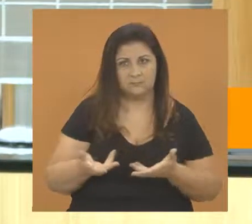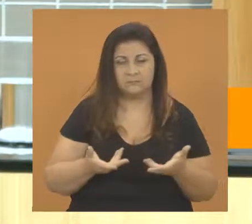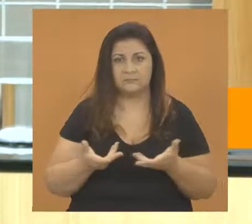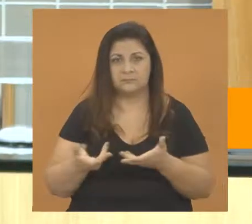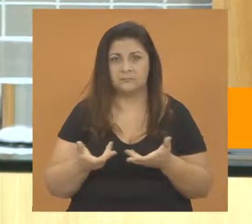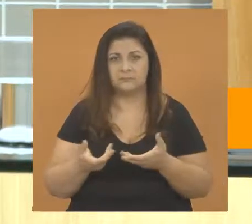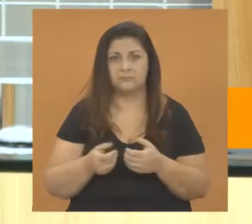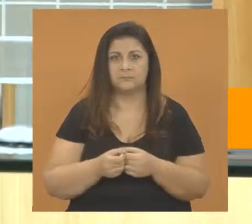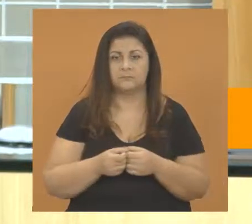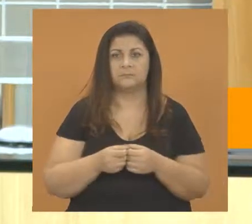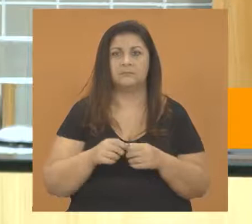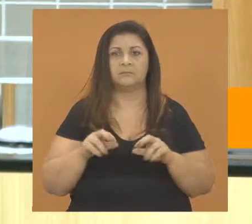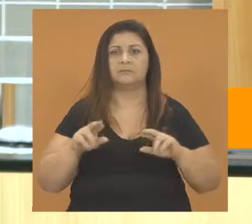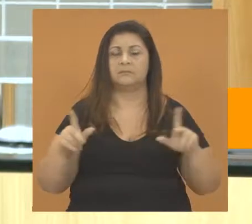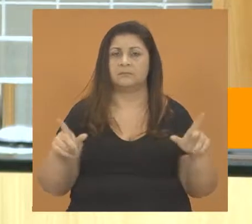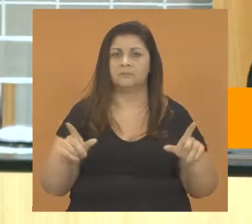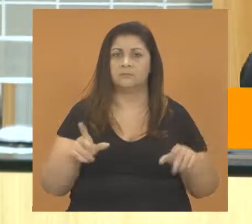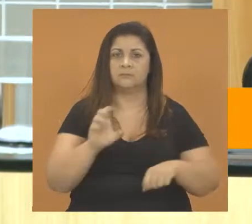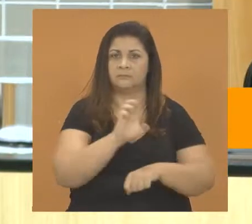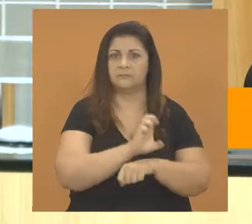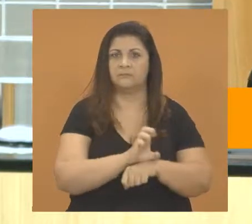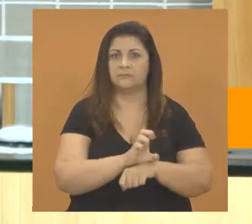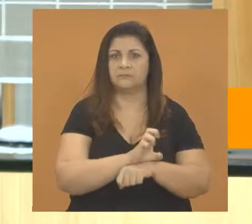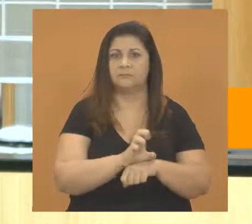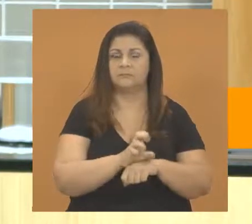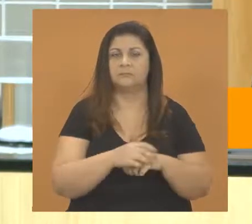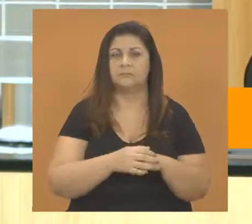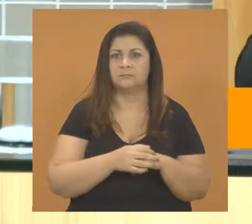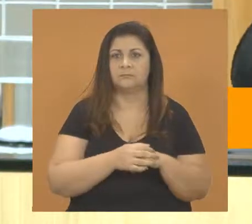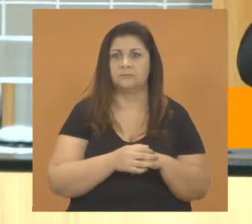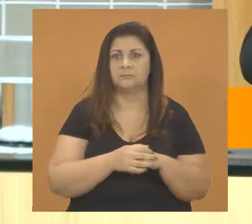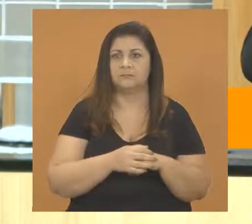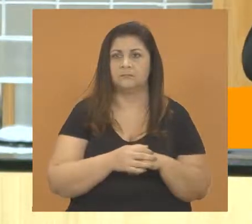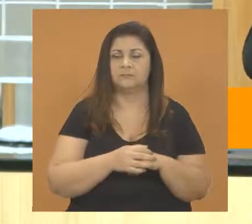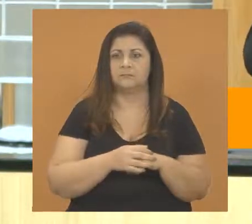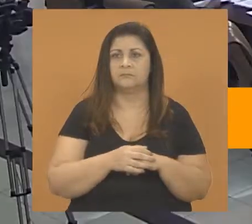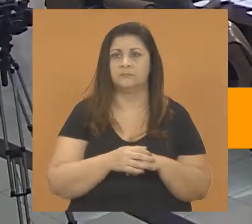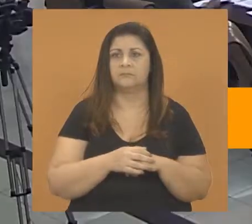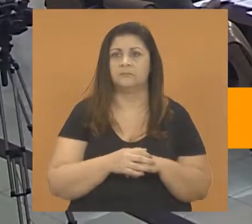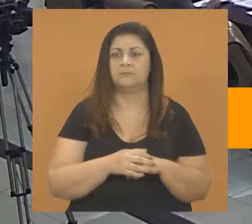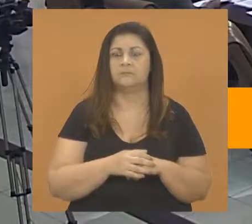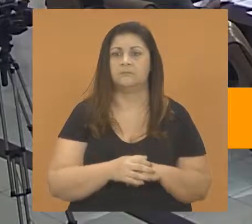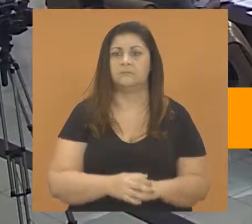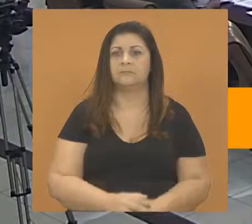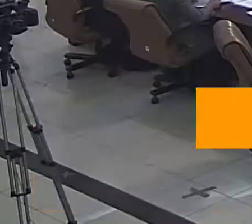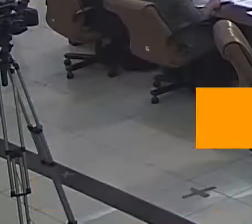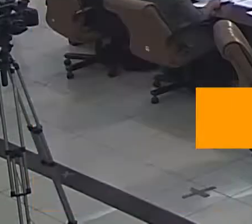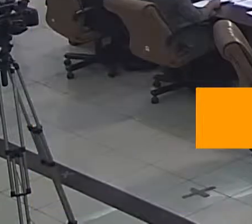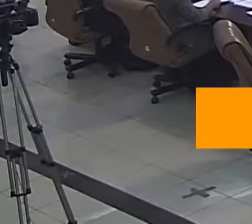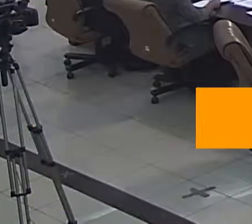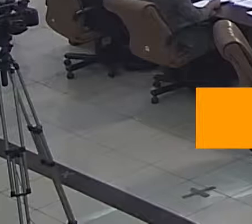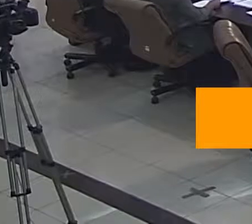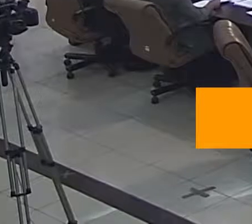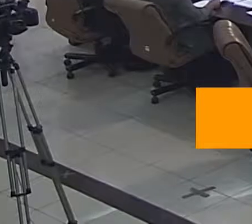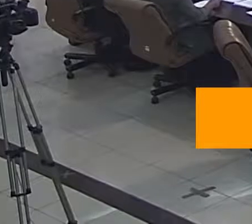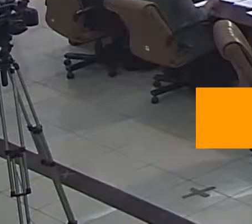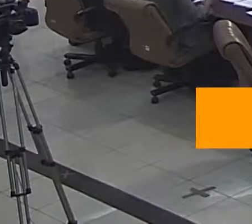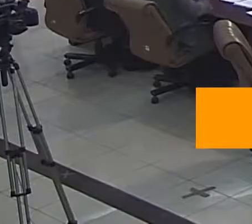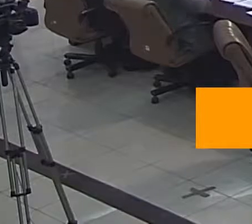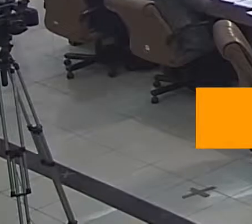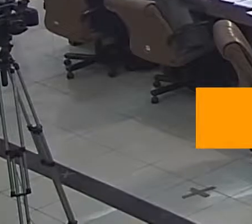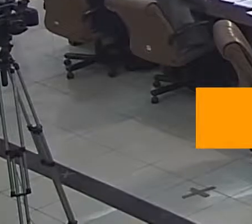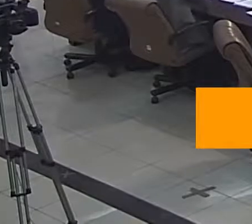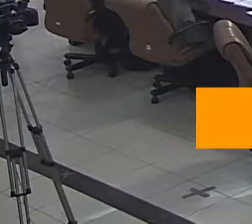efetivos autoria prefeito municipal isaías josé de santana a apresentação do